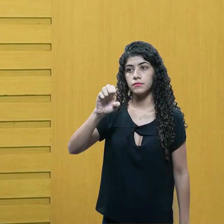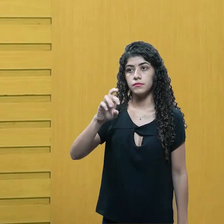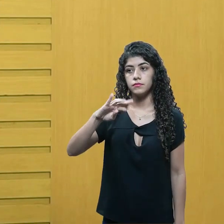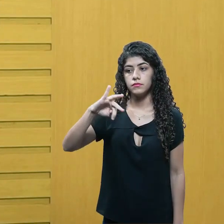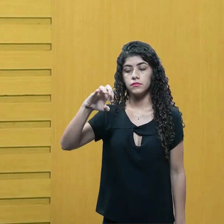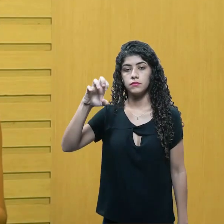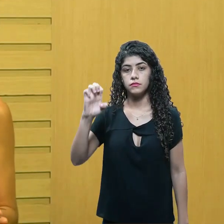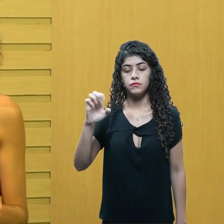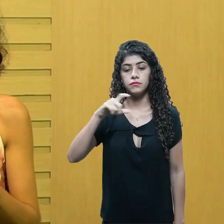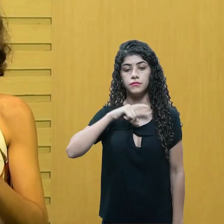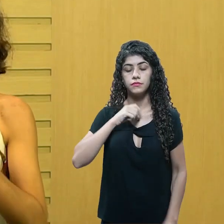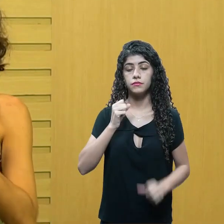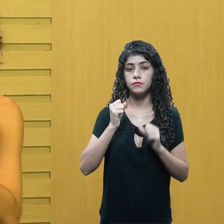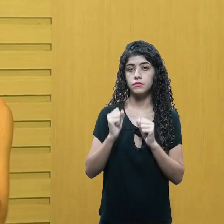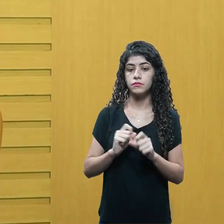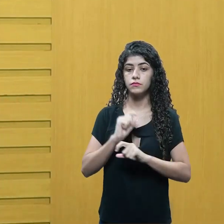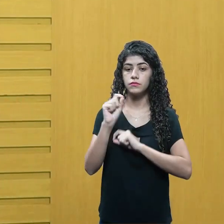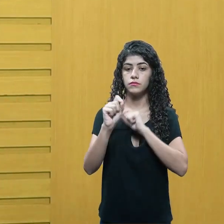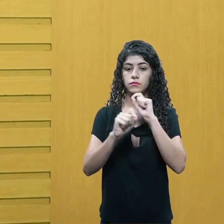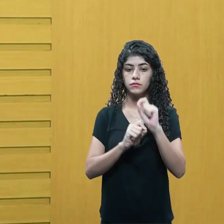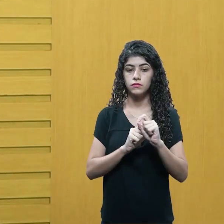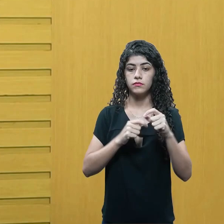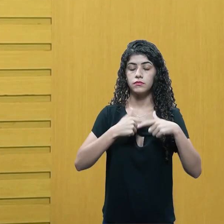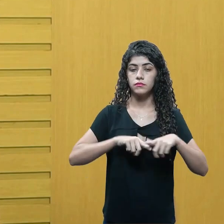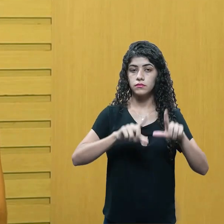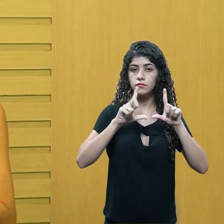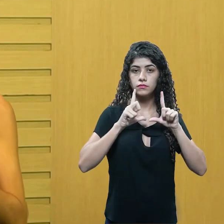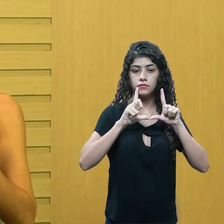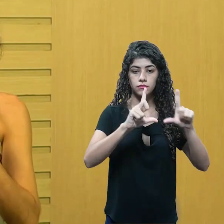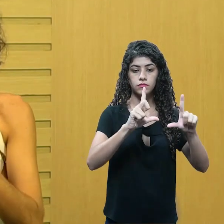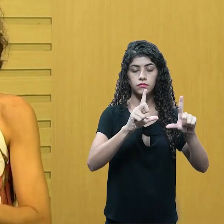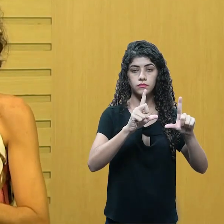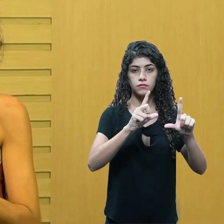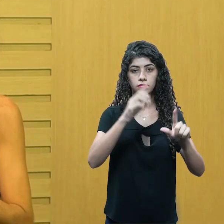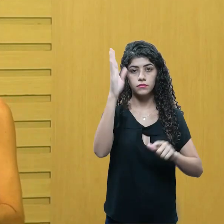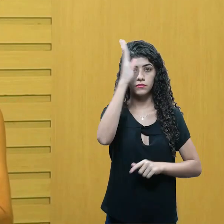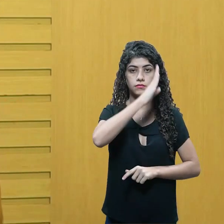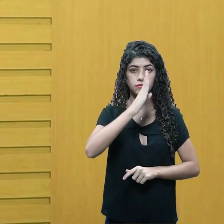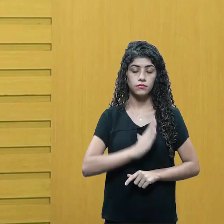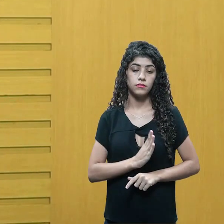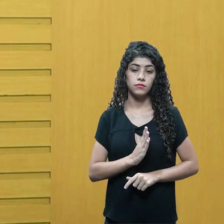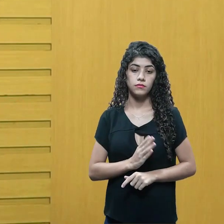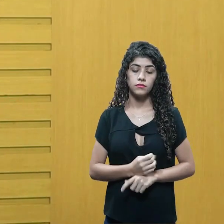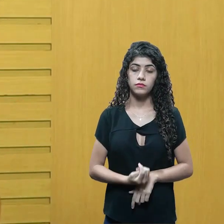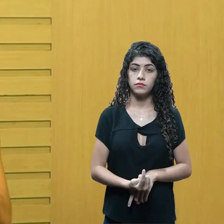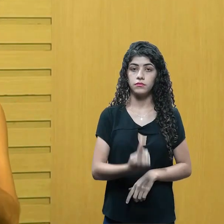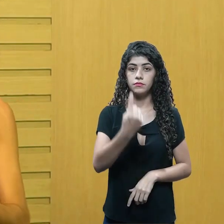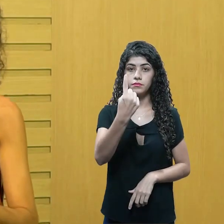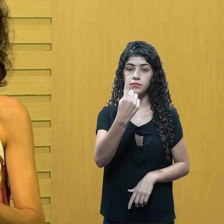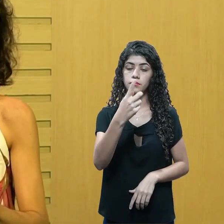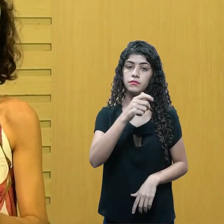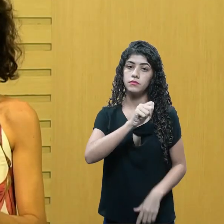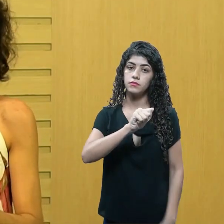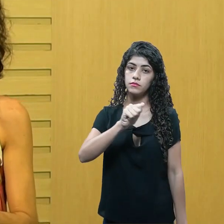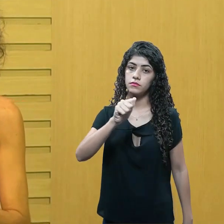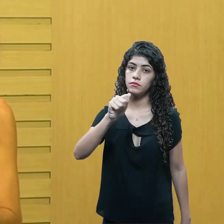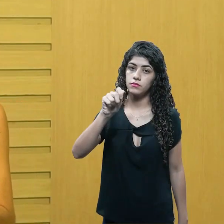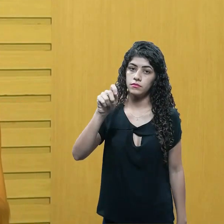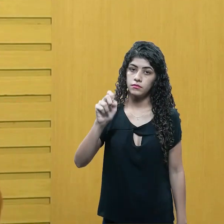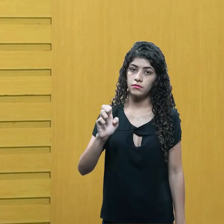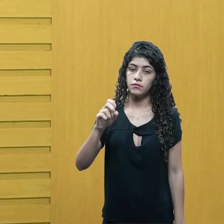caso de obras seriadas, a gente pode emitir o certificado de produto brasileiro a partir do primeiro